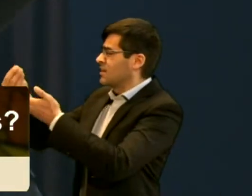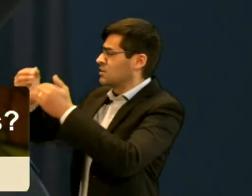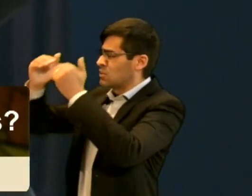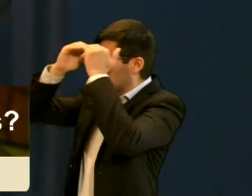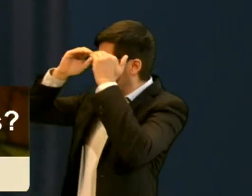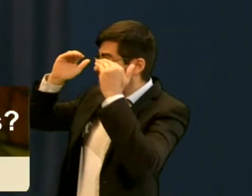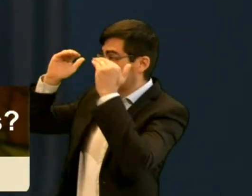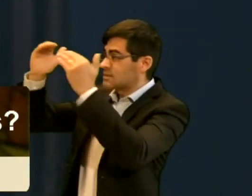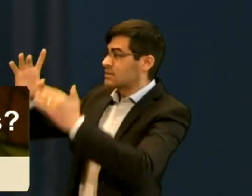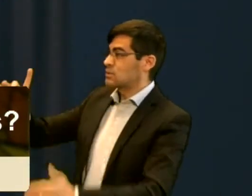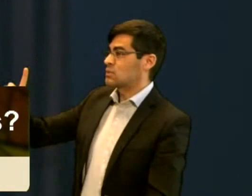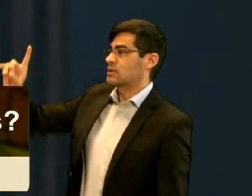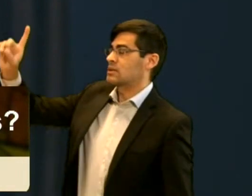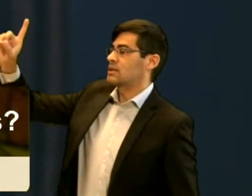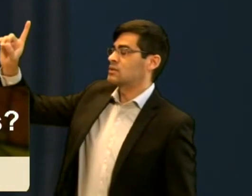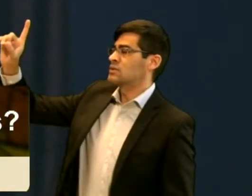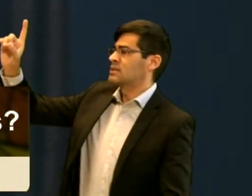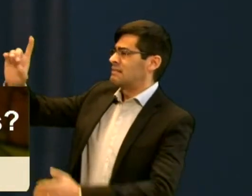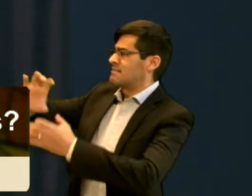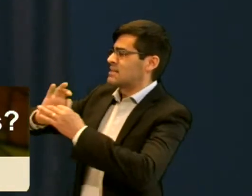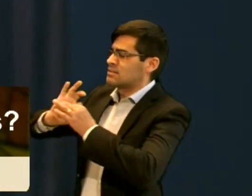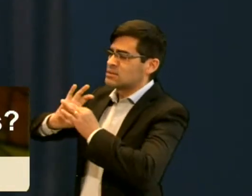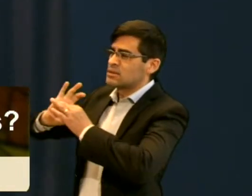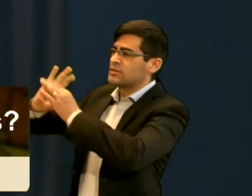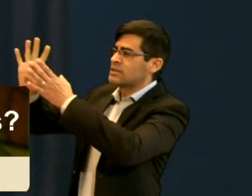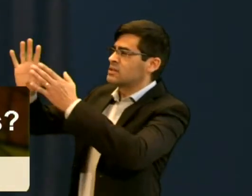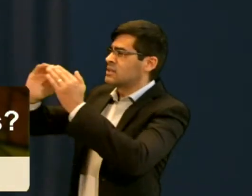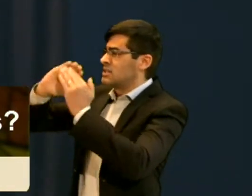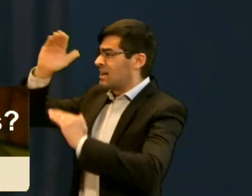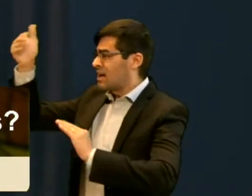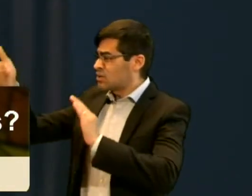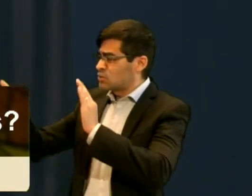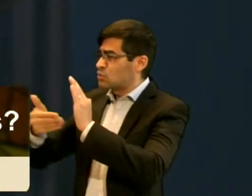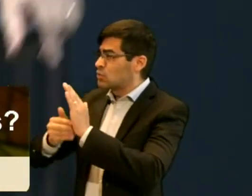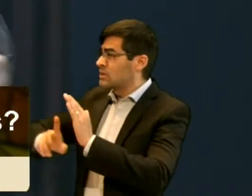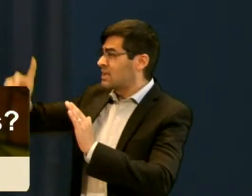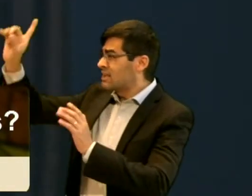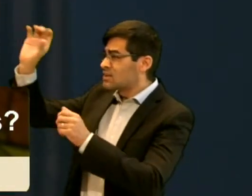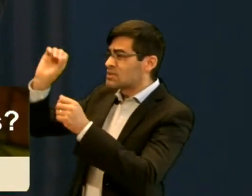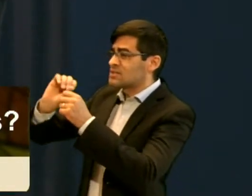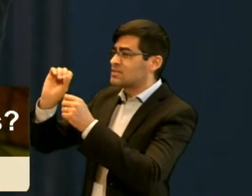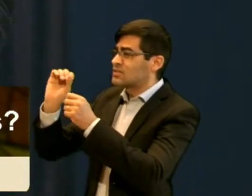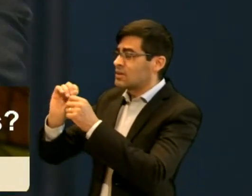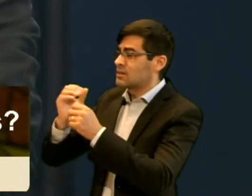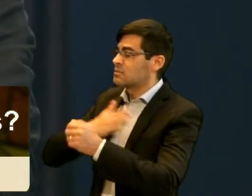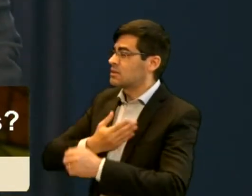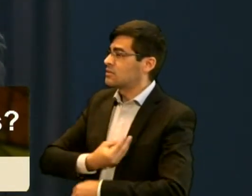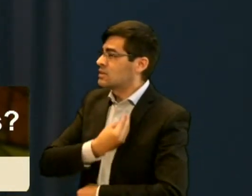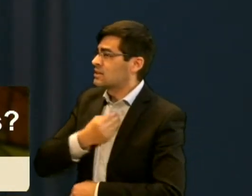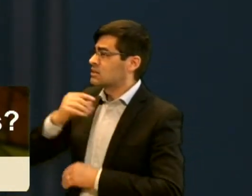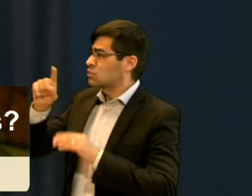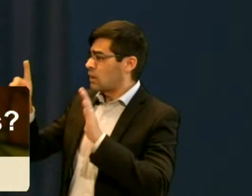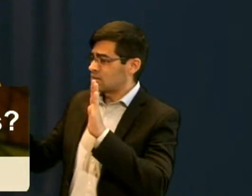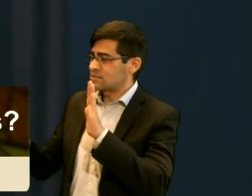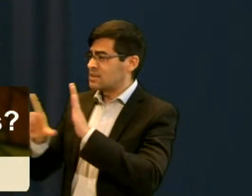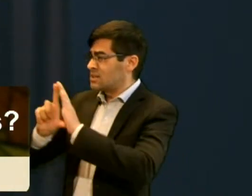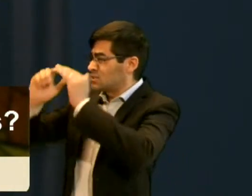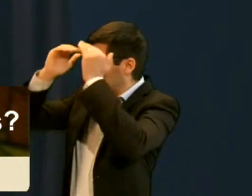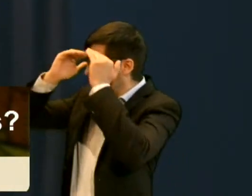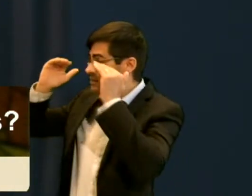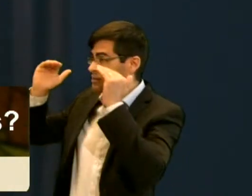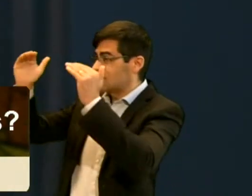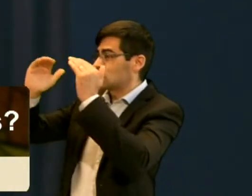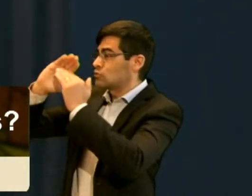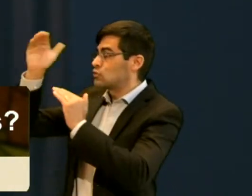obediência. Eu me entrego, Senhor, às leis do Teu Espírito impressas no meu coração. Senhor, eu